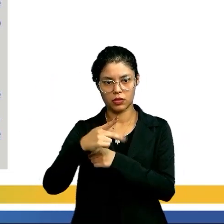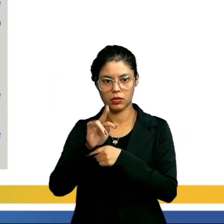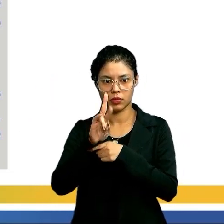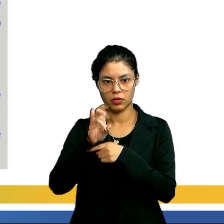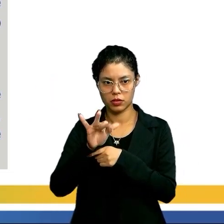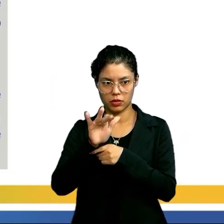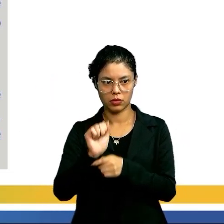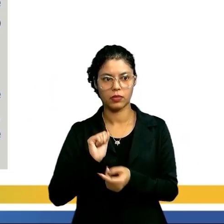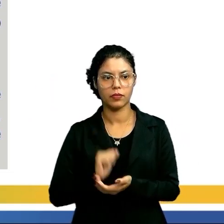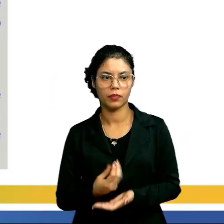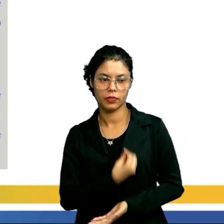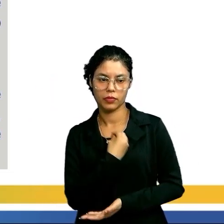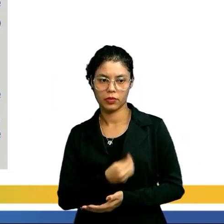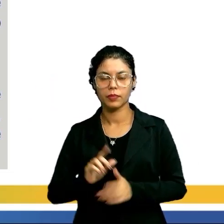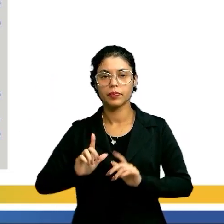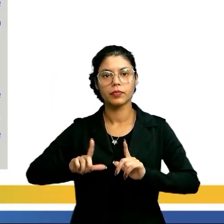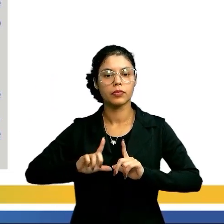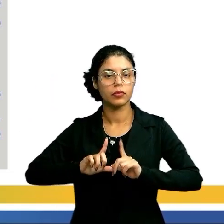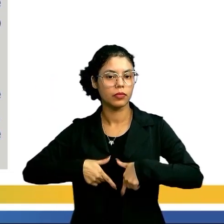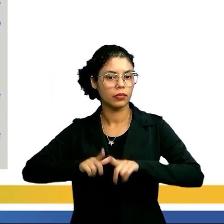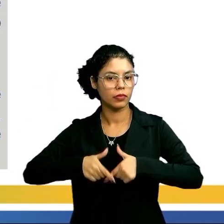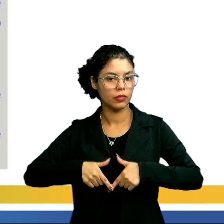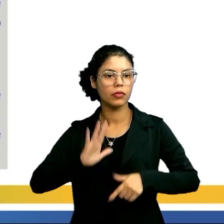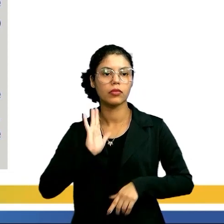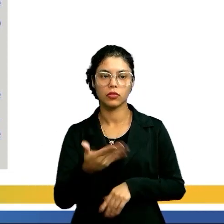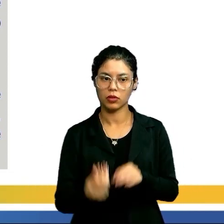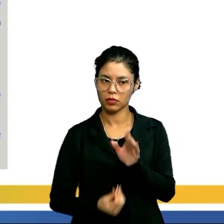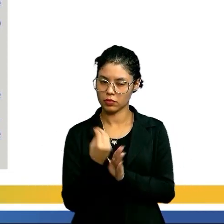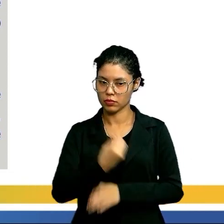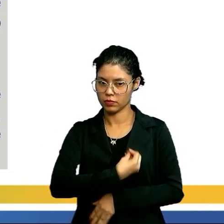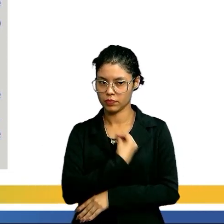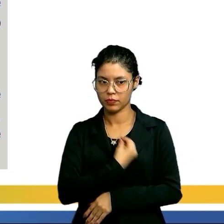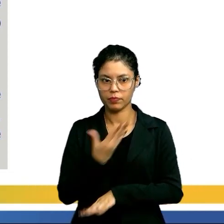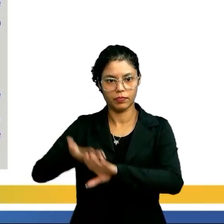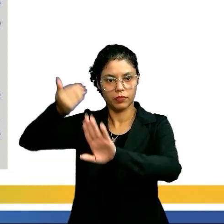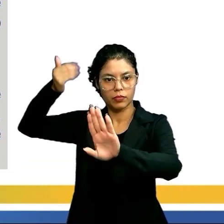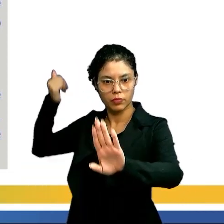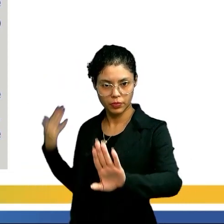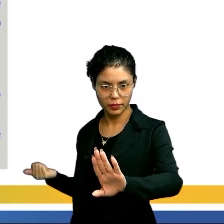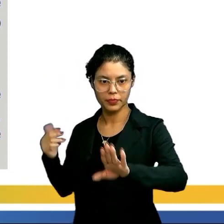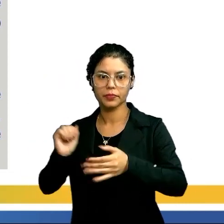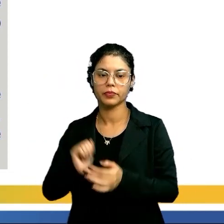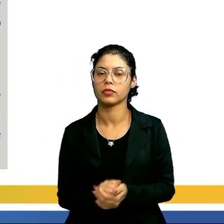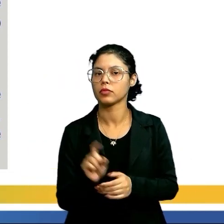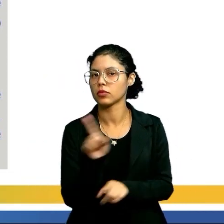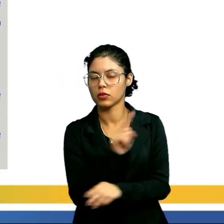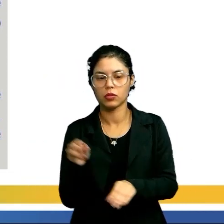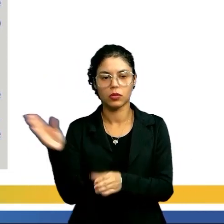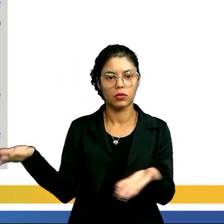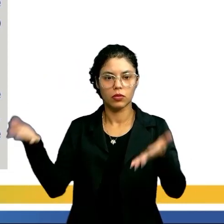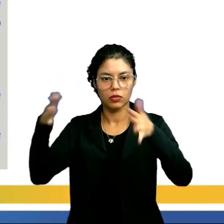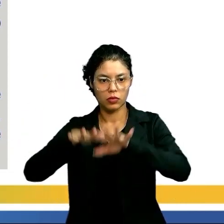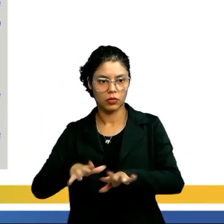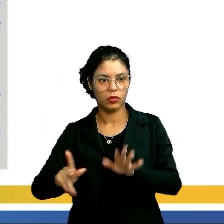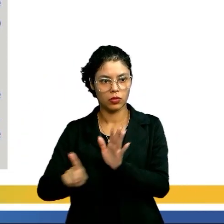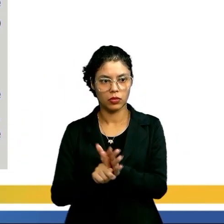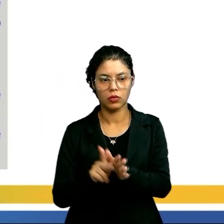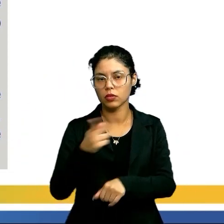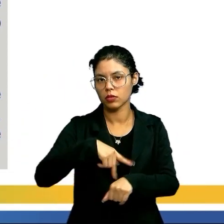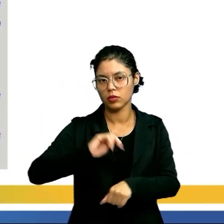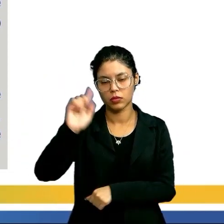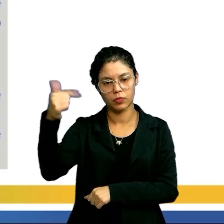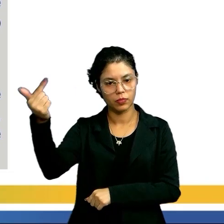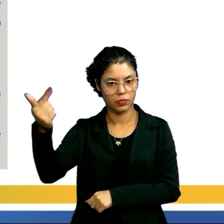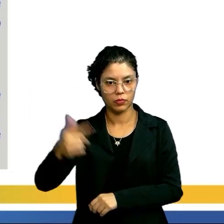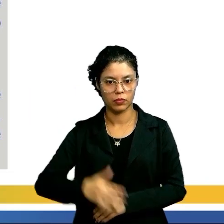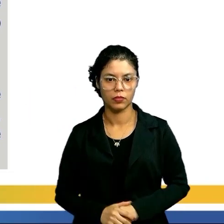palestinos, que vivem em Israel e já viviam lá há muito tempo. E não são incluídos na formação daquele